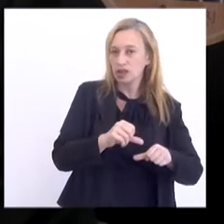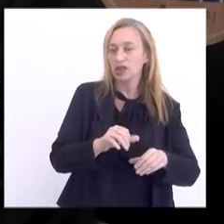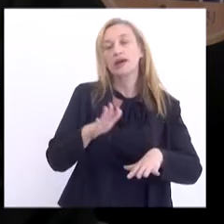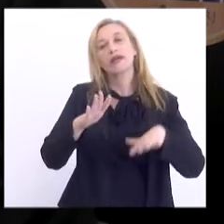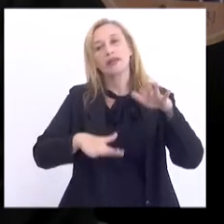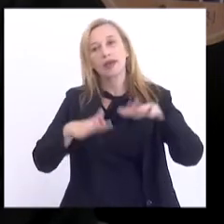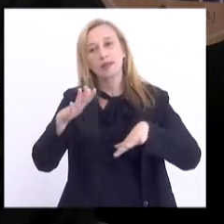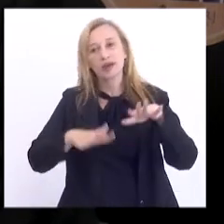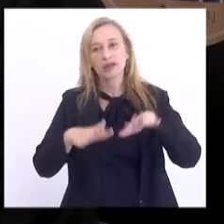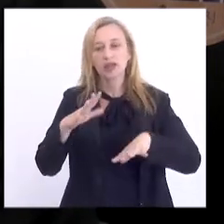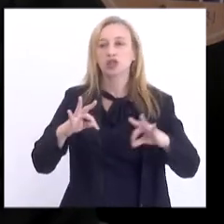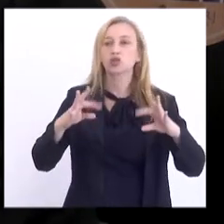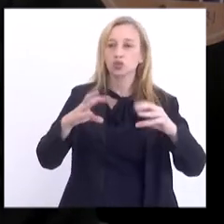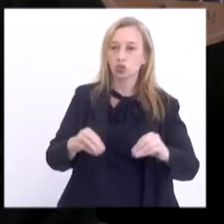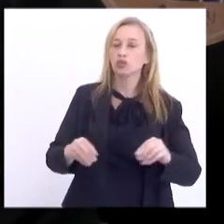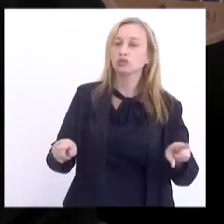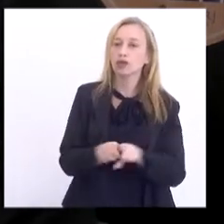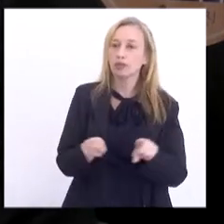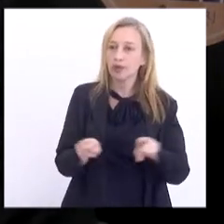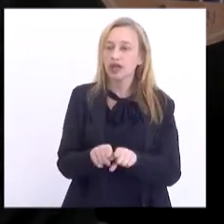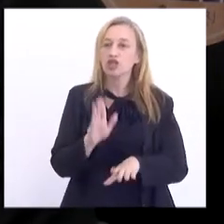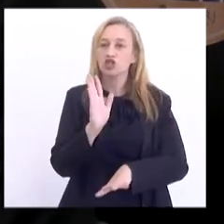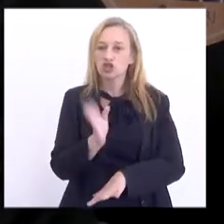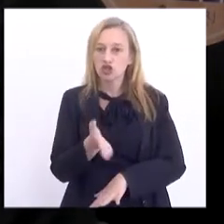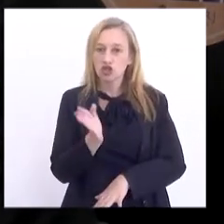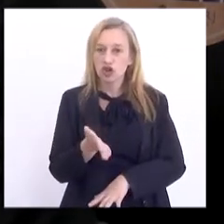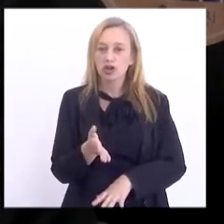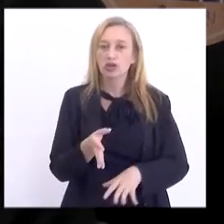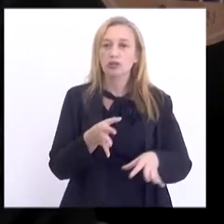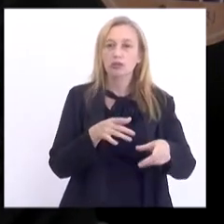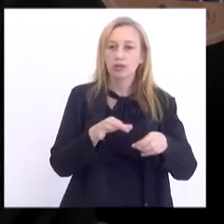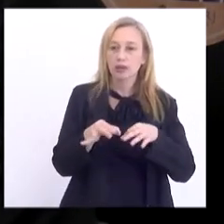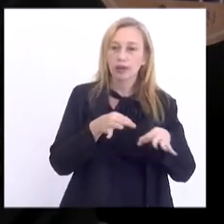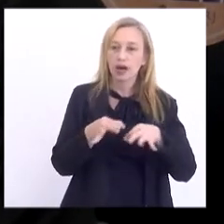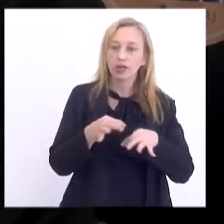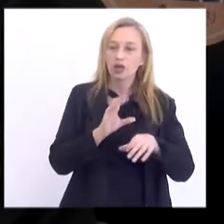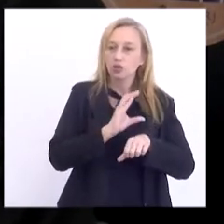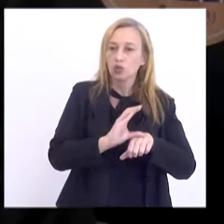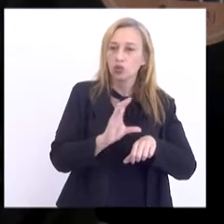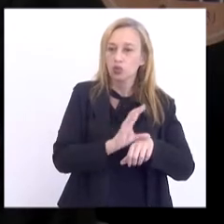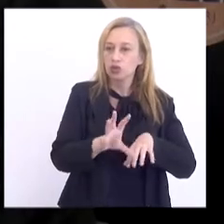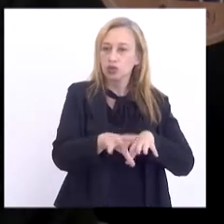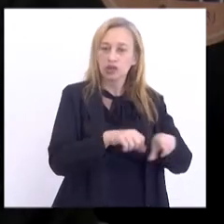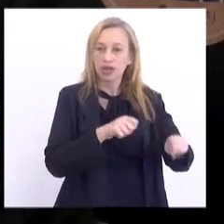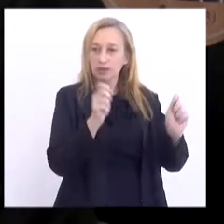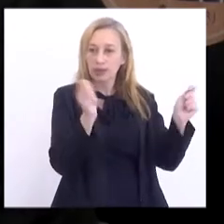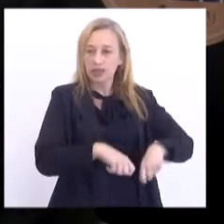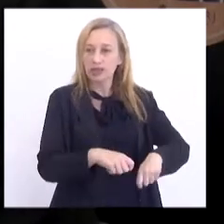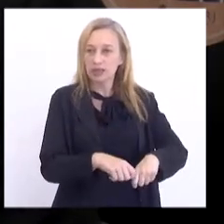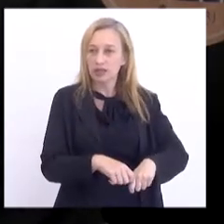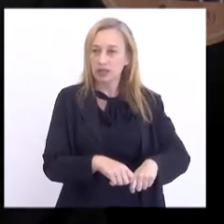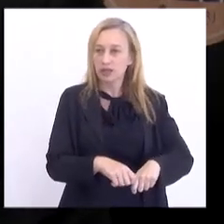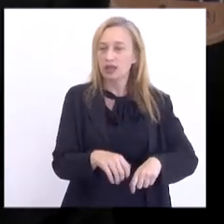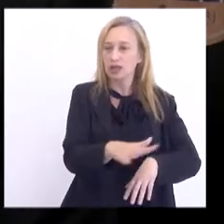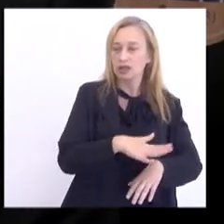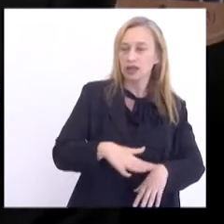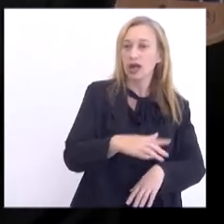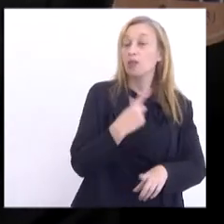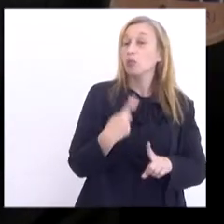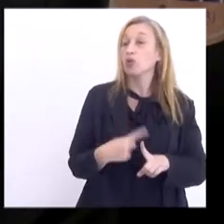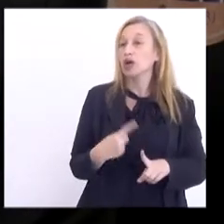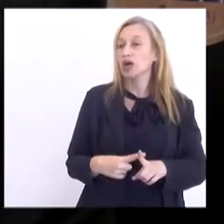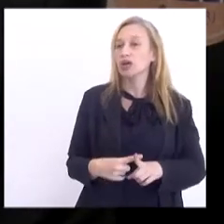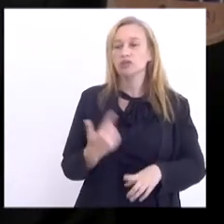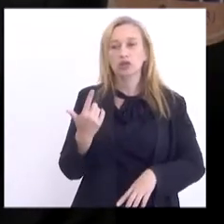independente disso a gente também já está preparando um curso de capacitação para essas unidades setoriais porque